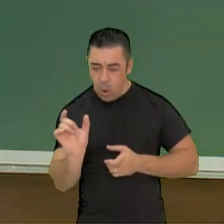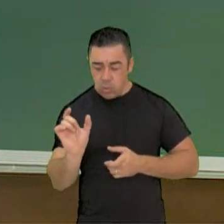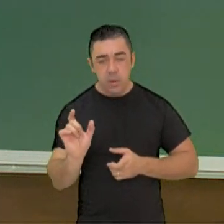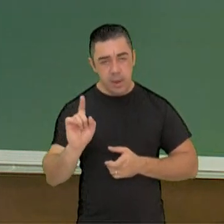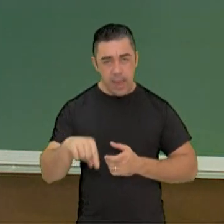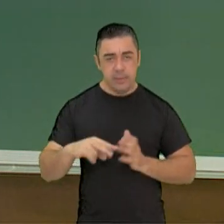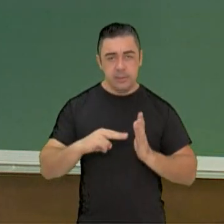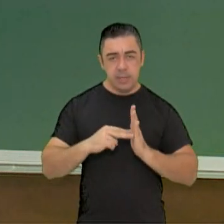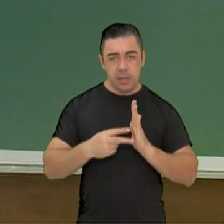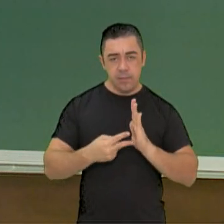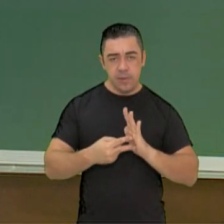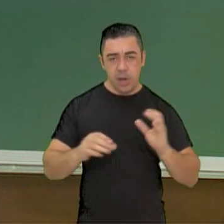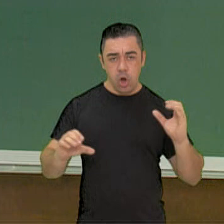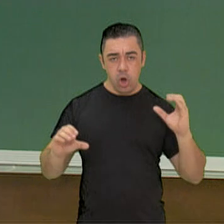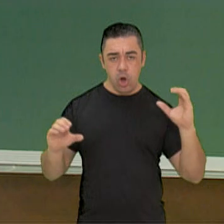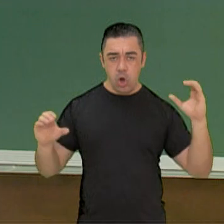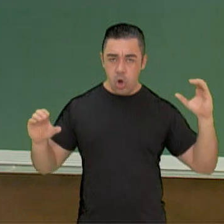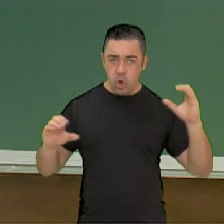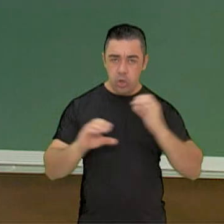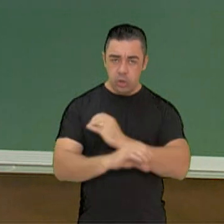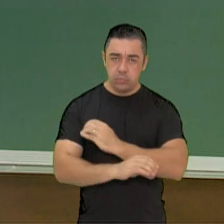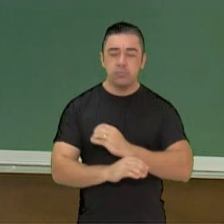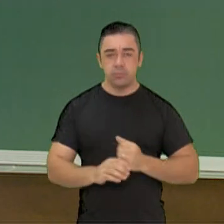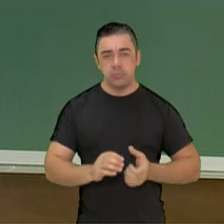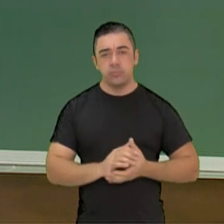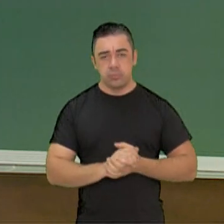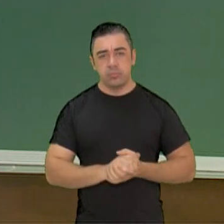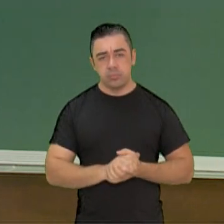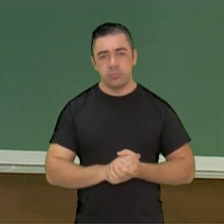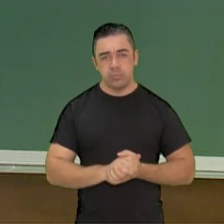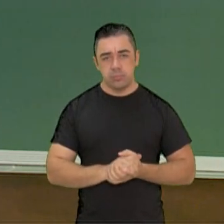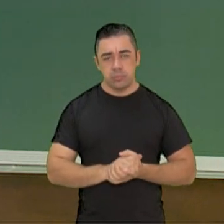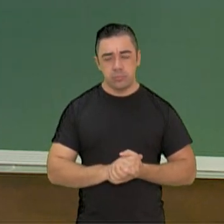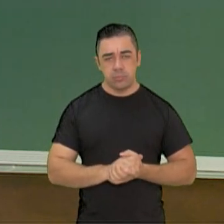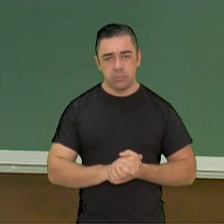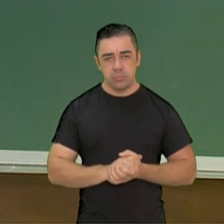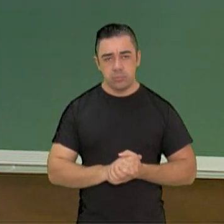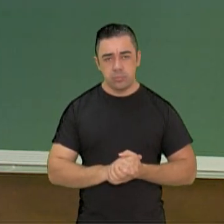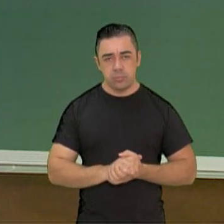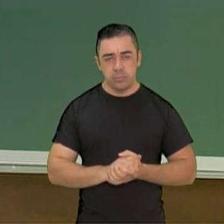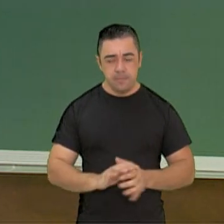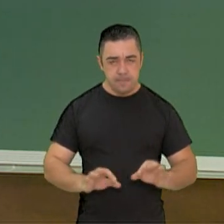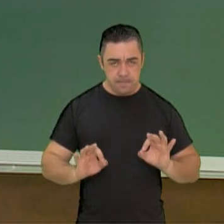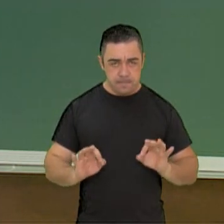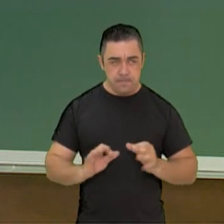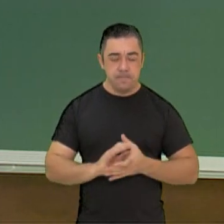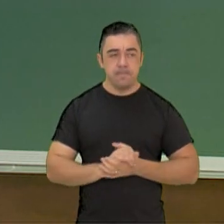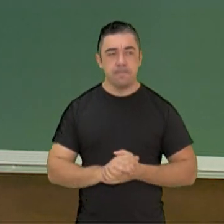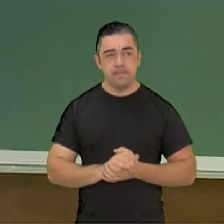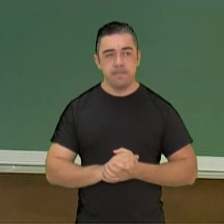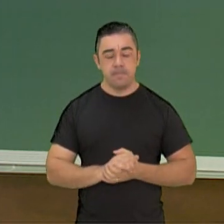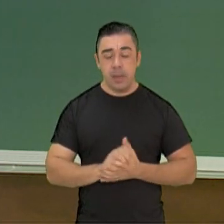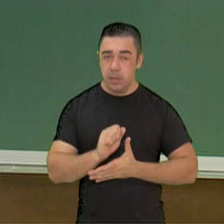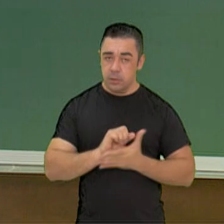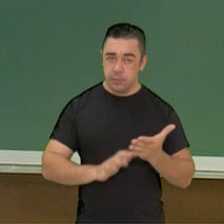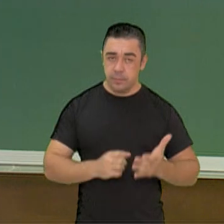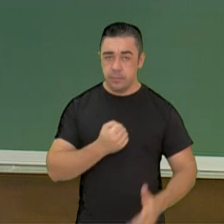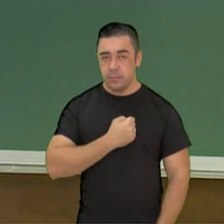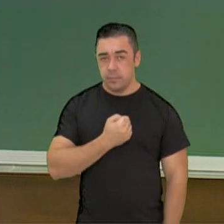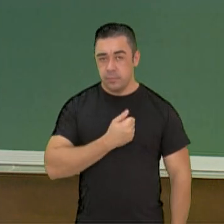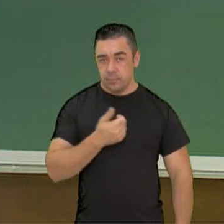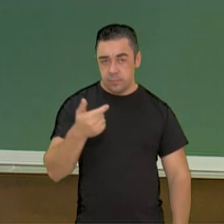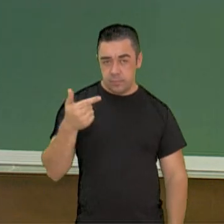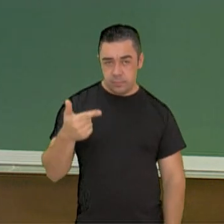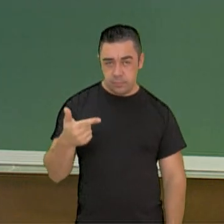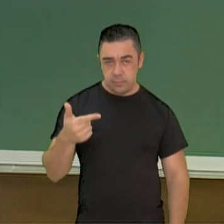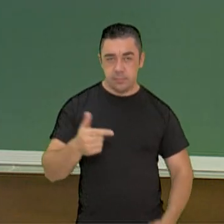eu vou ter uma conjunção coordenativa conclusiva. Então agora,